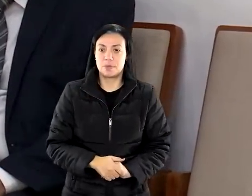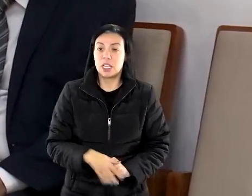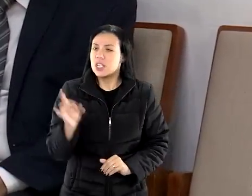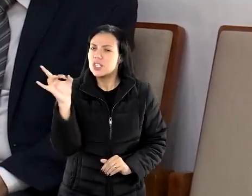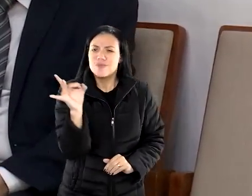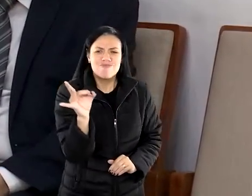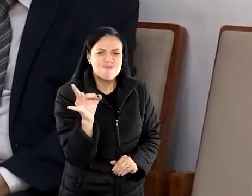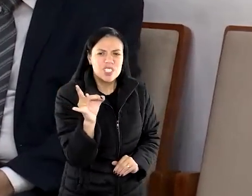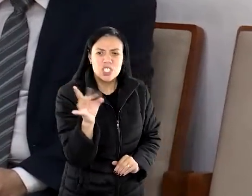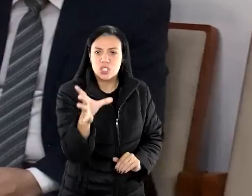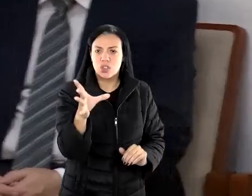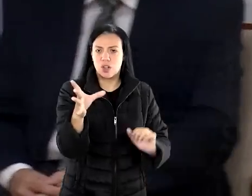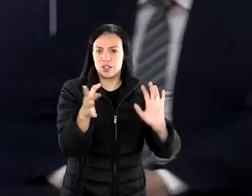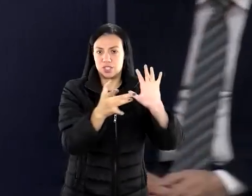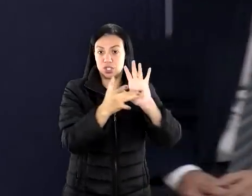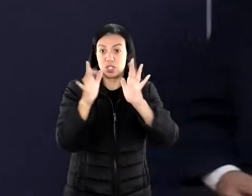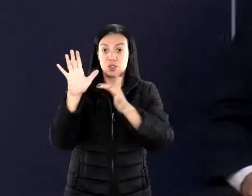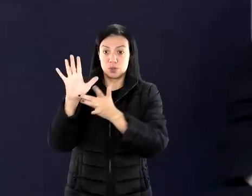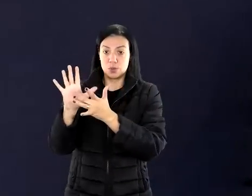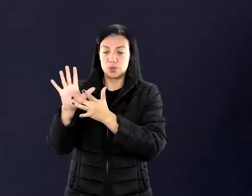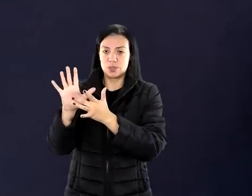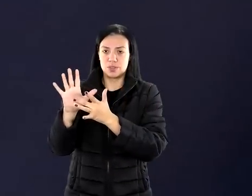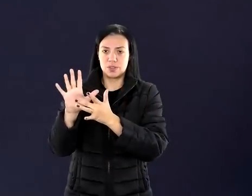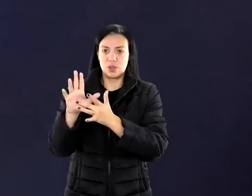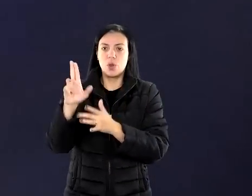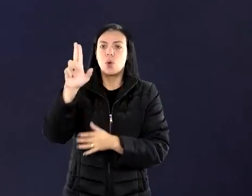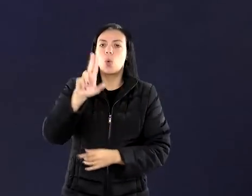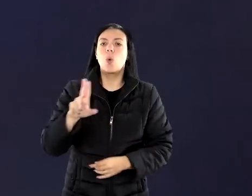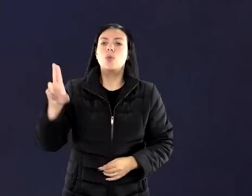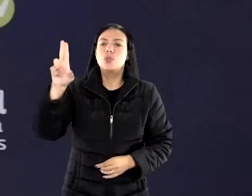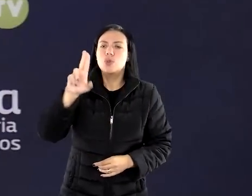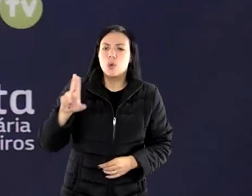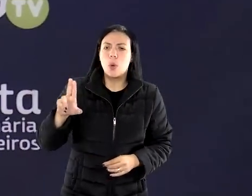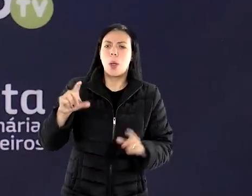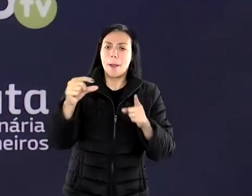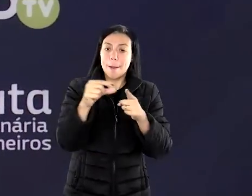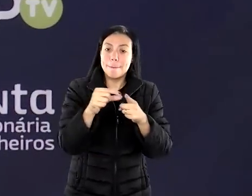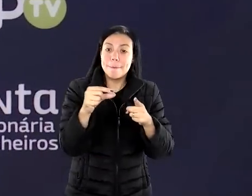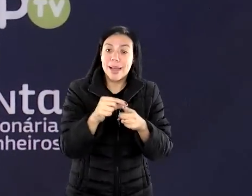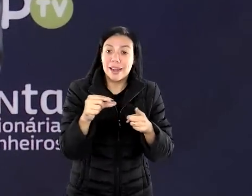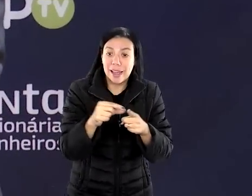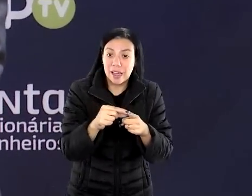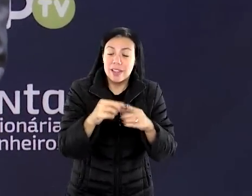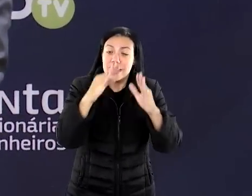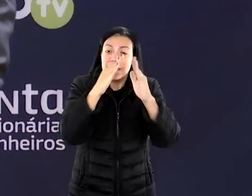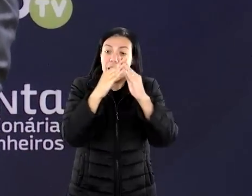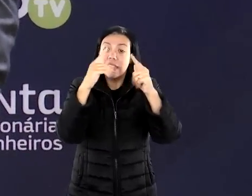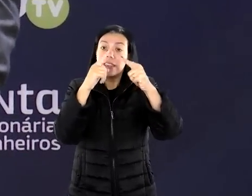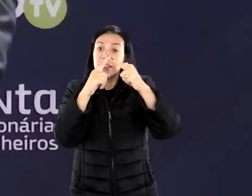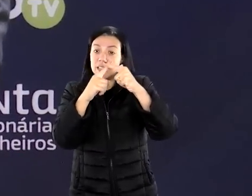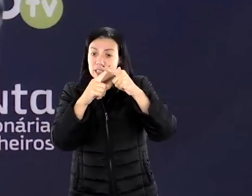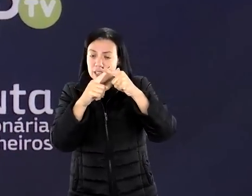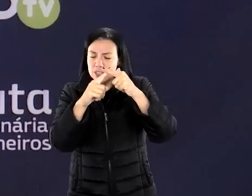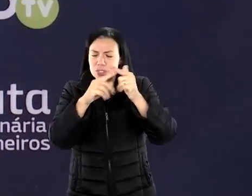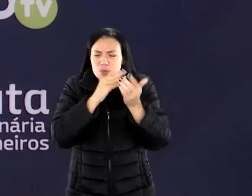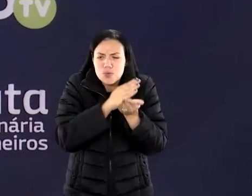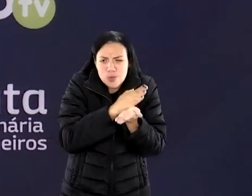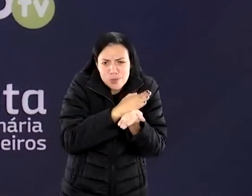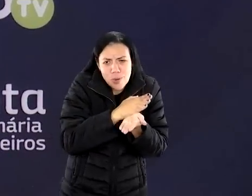Somente Jesus usou, e depois a igreja no seu princípio, na sua